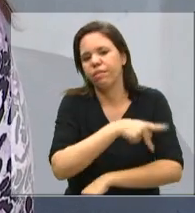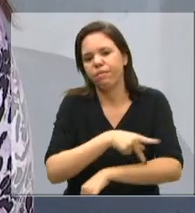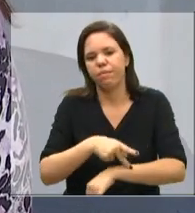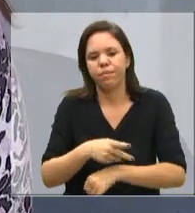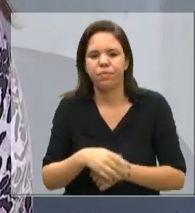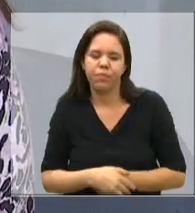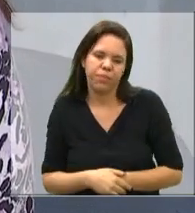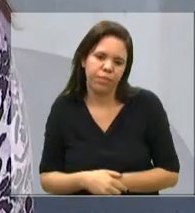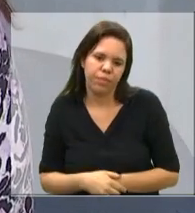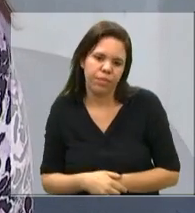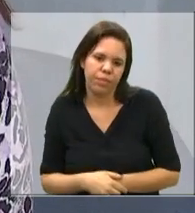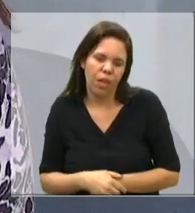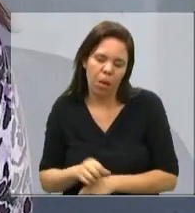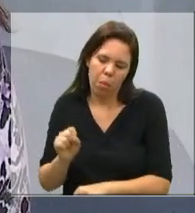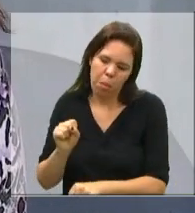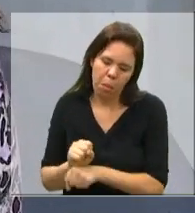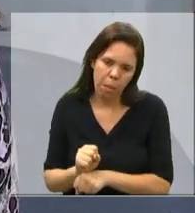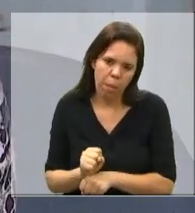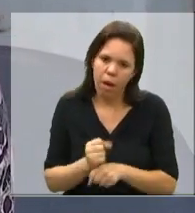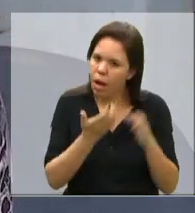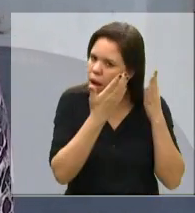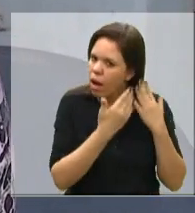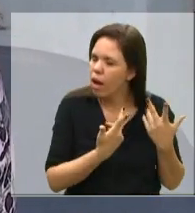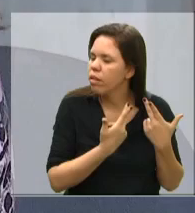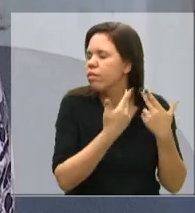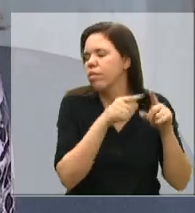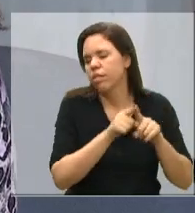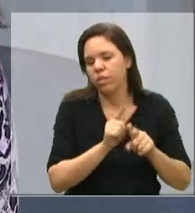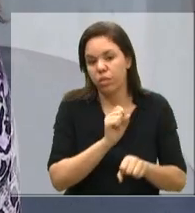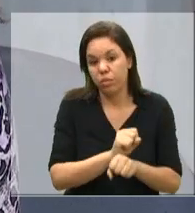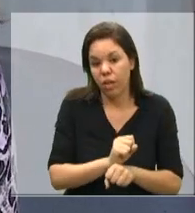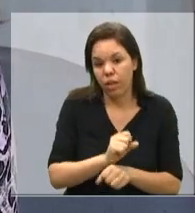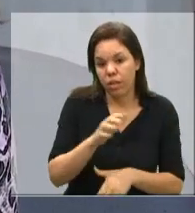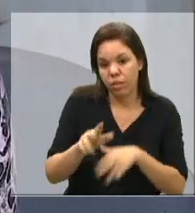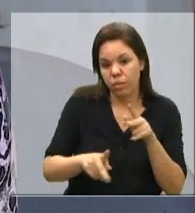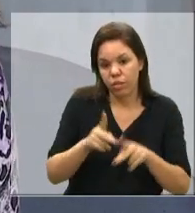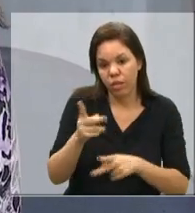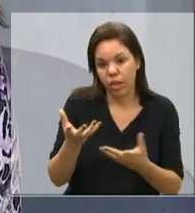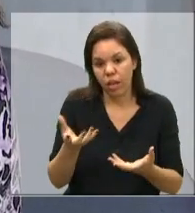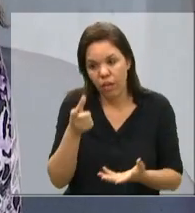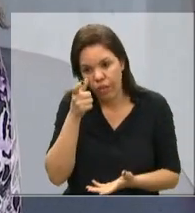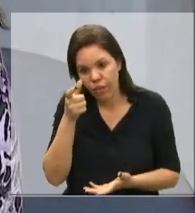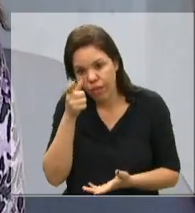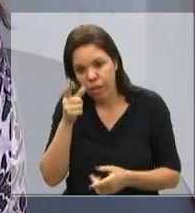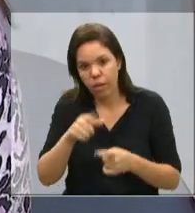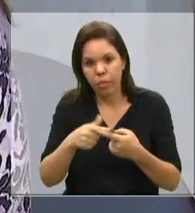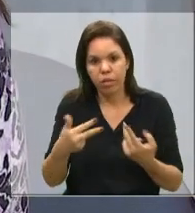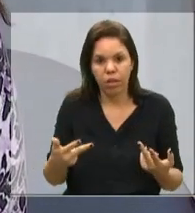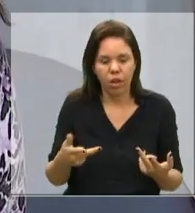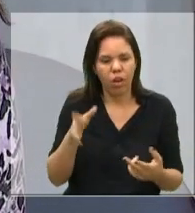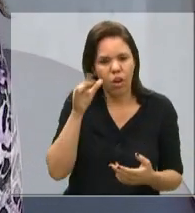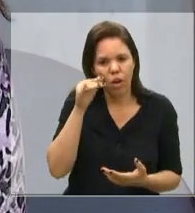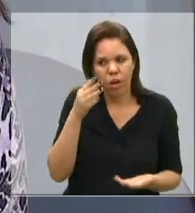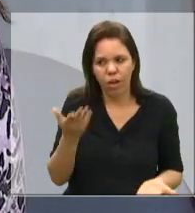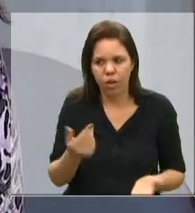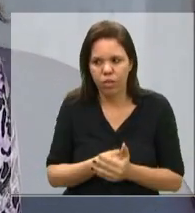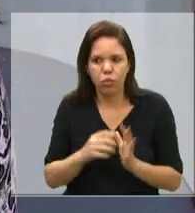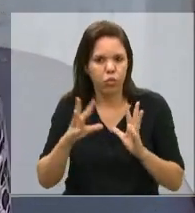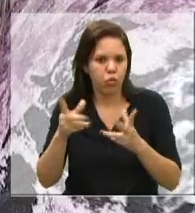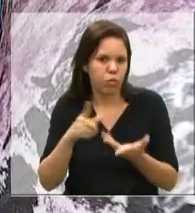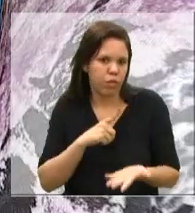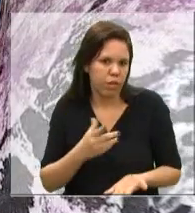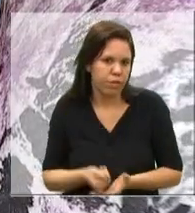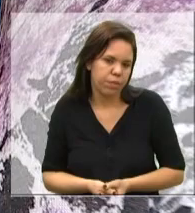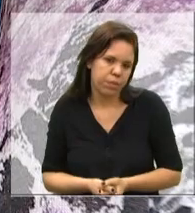né? Aí eu dou uma paradinha, elas esperam. Às vezes ela quer dar uma olhadinha no material, uma curiosidade de todo mundo,